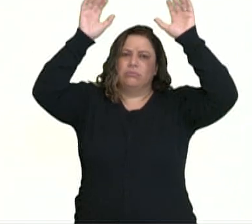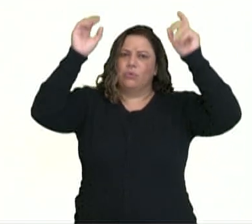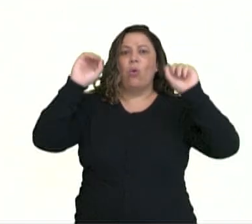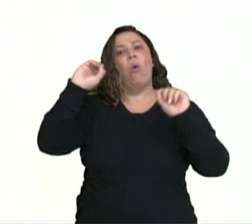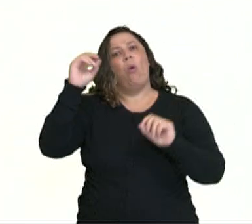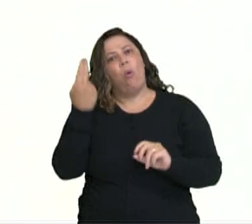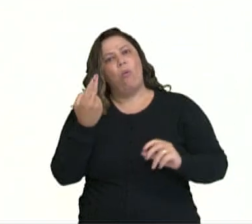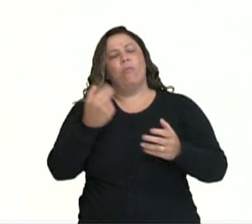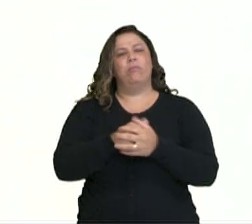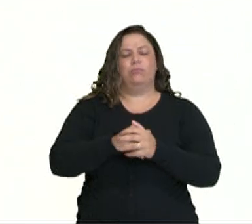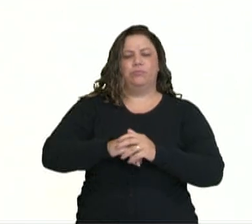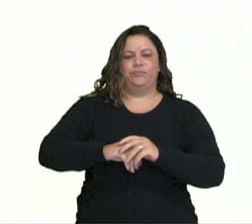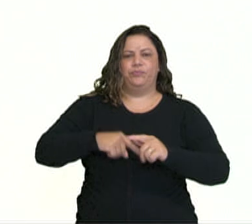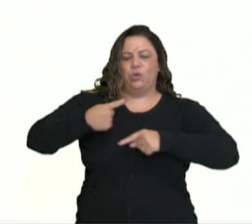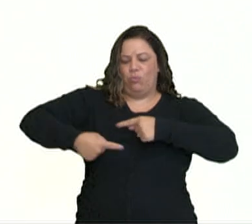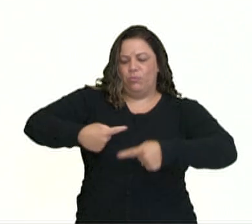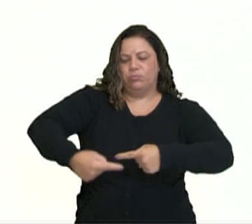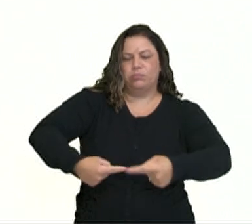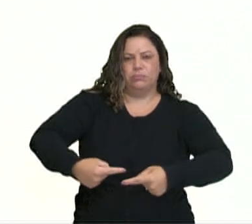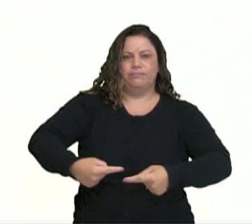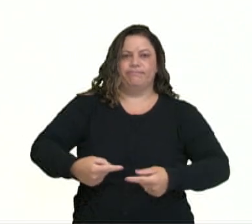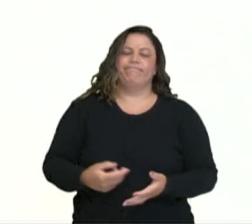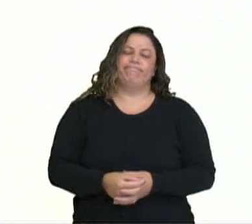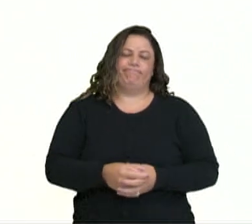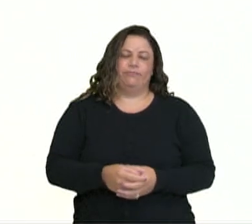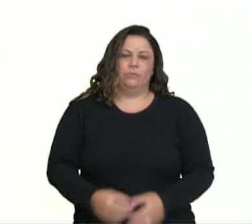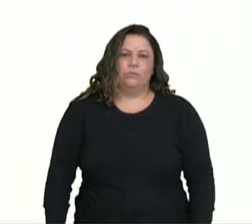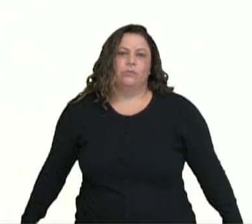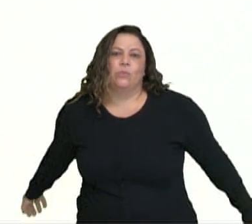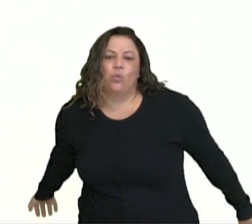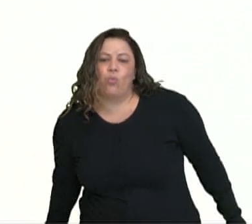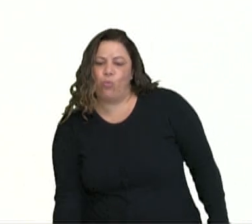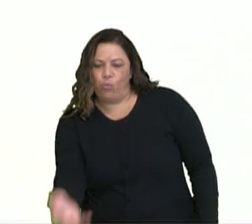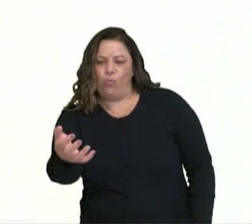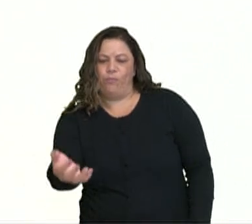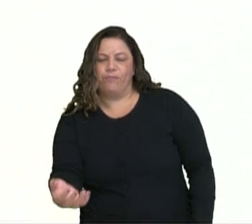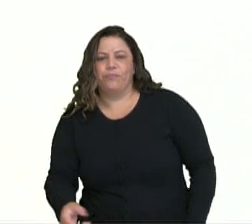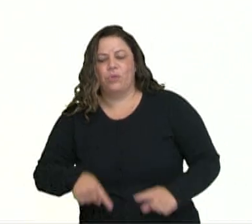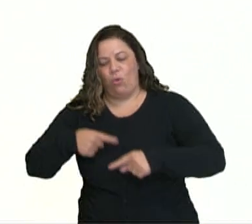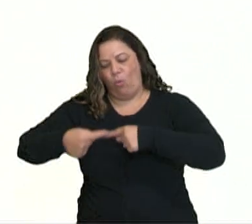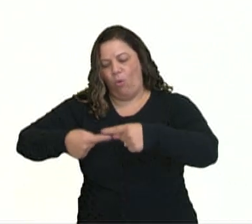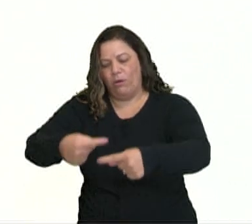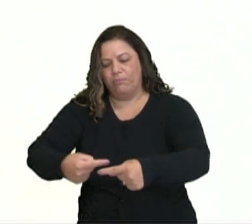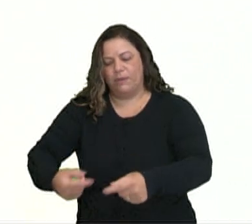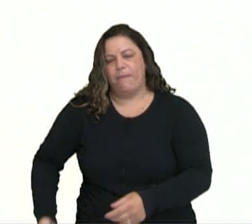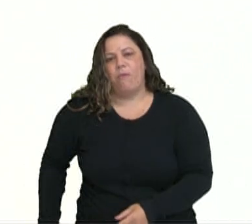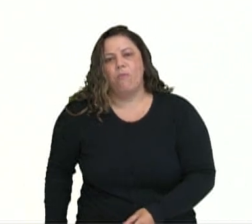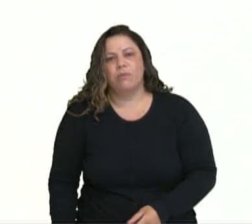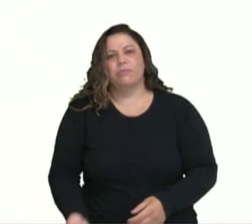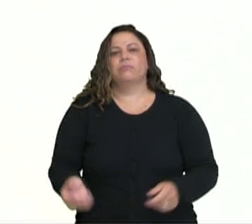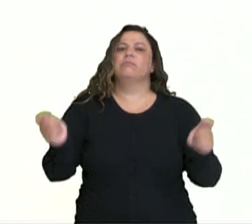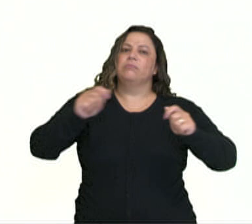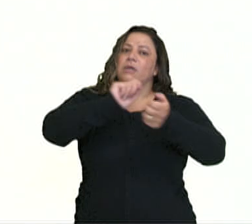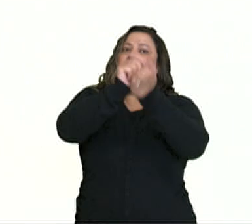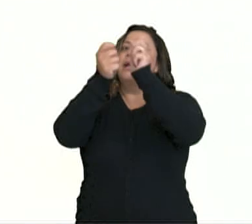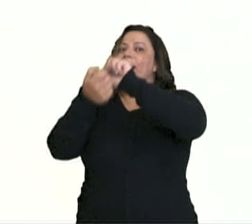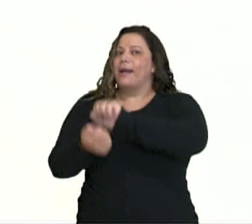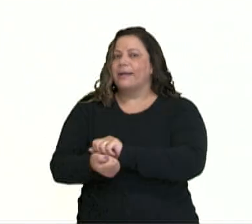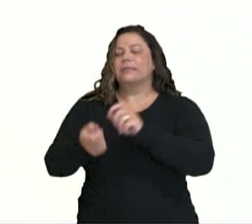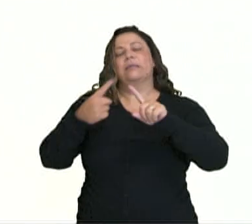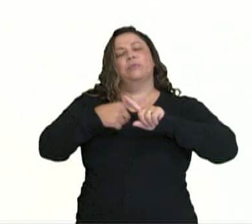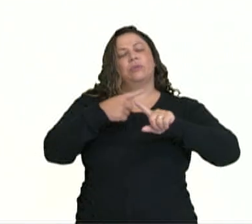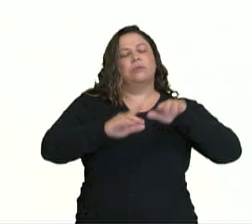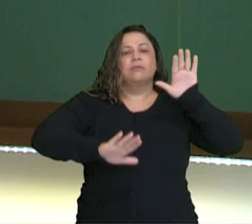a bola no chão como no boliche. Essa é uma das regras adaptadas, porque vai